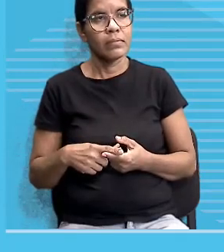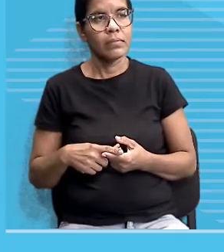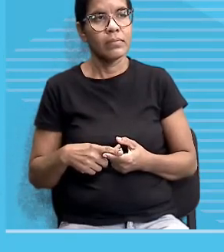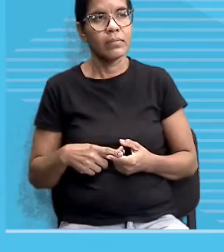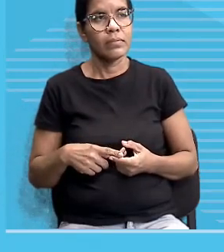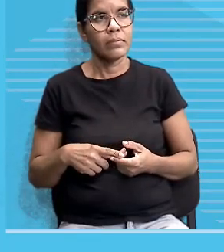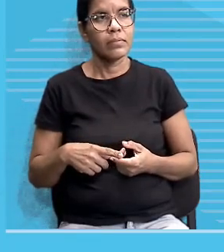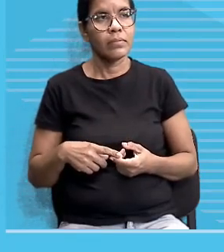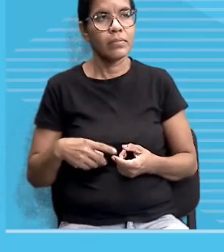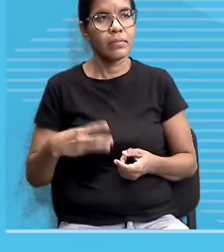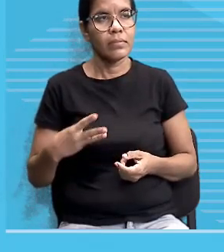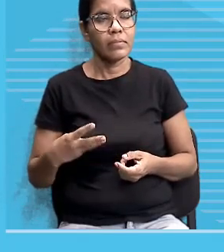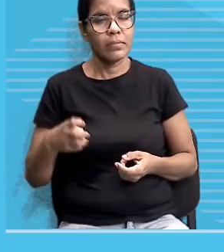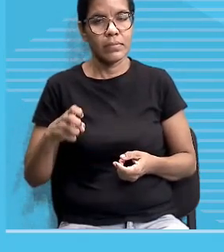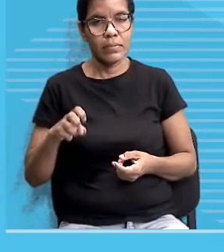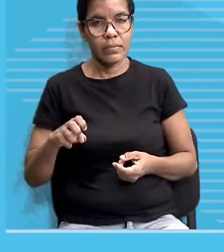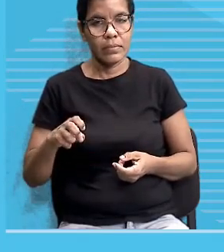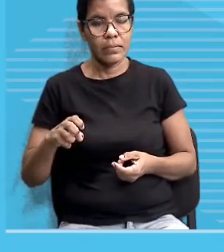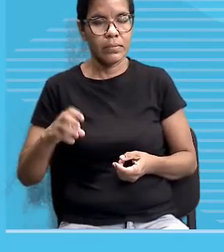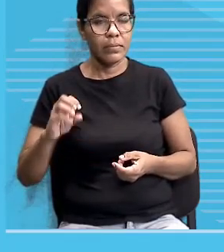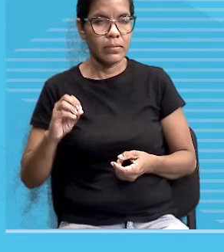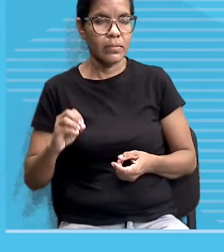a 450